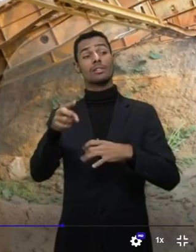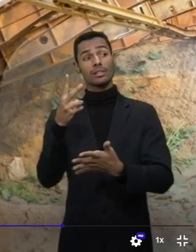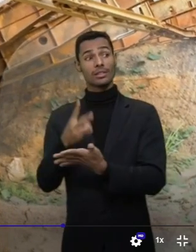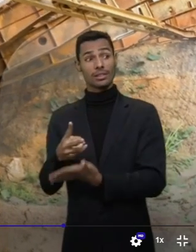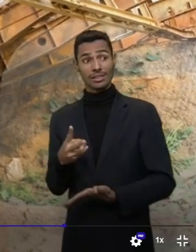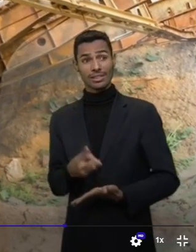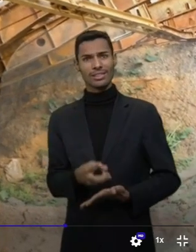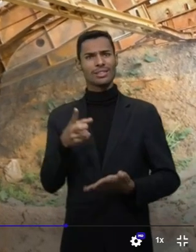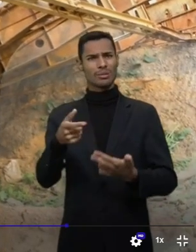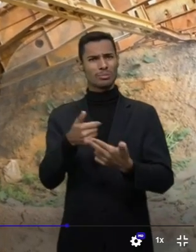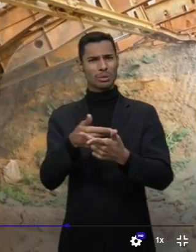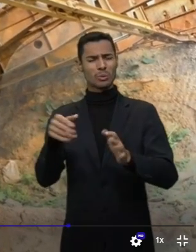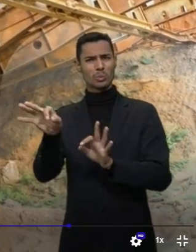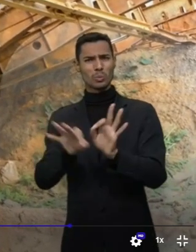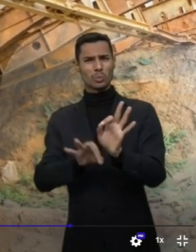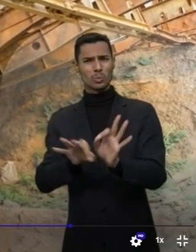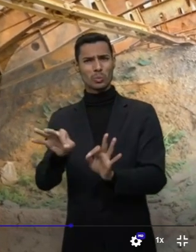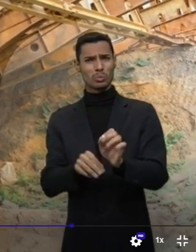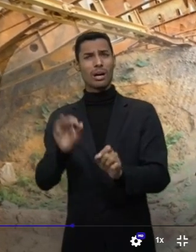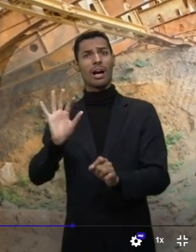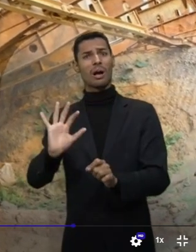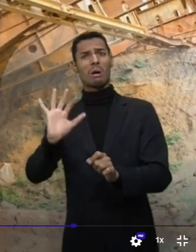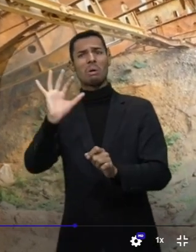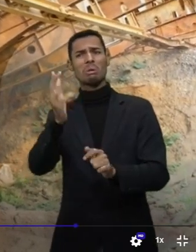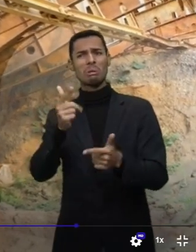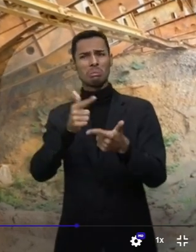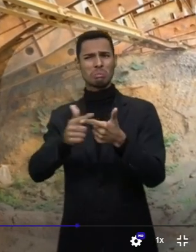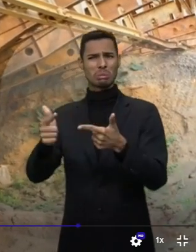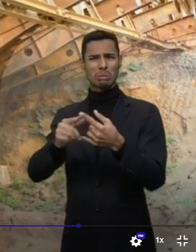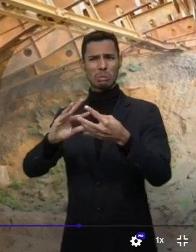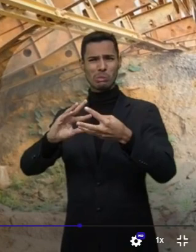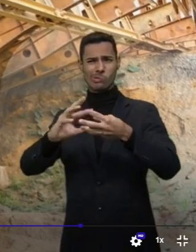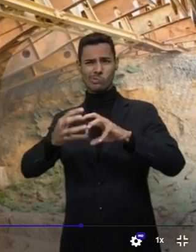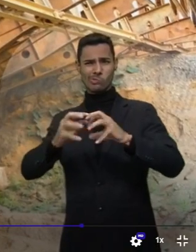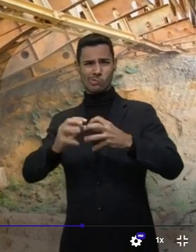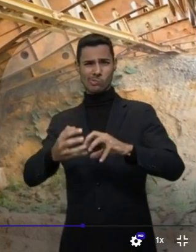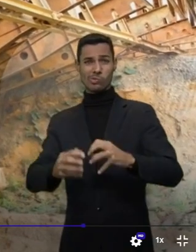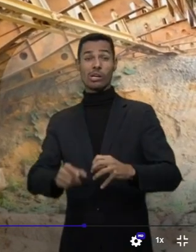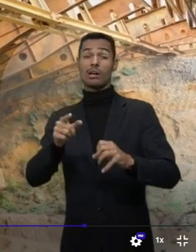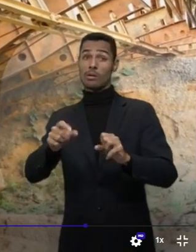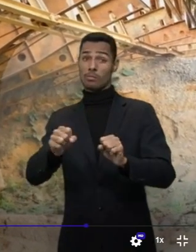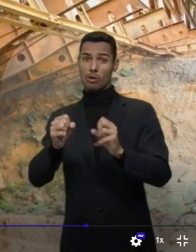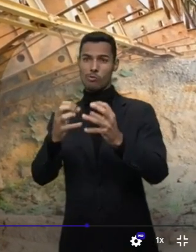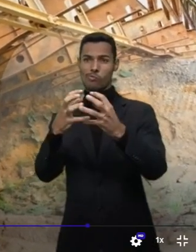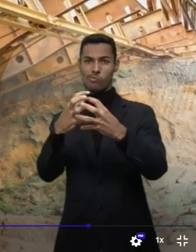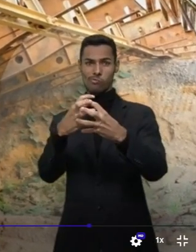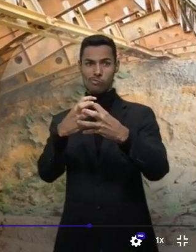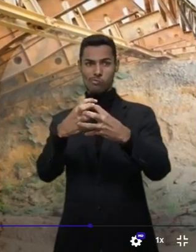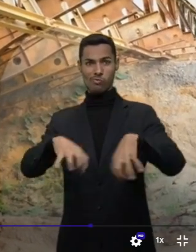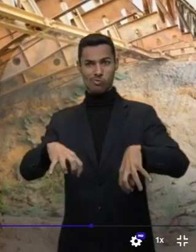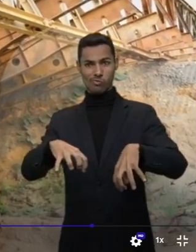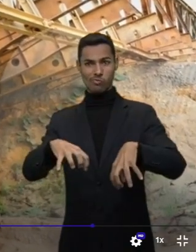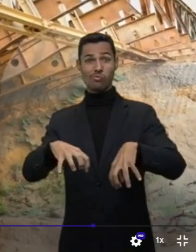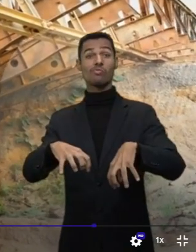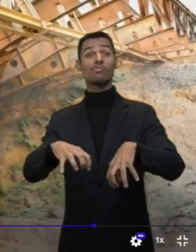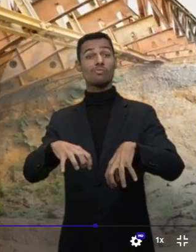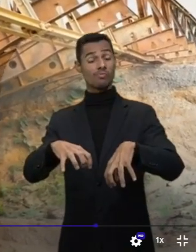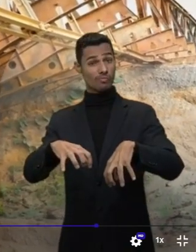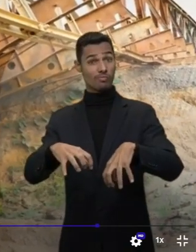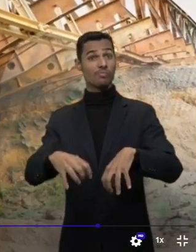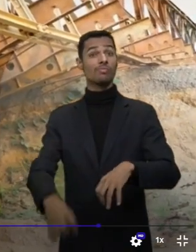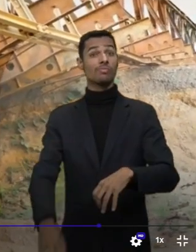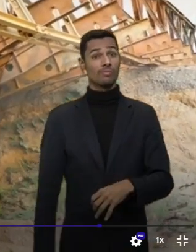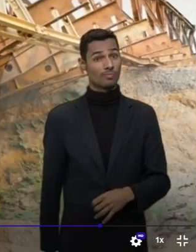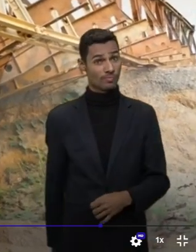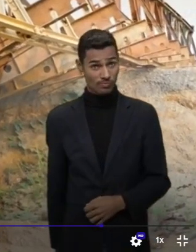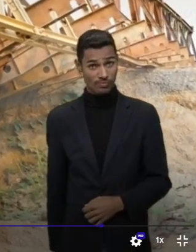do material estrutural, causando deformações plásticas que podem levar a fissuras e, inclusive, ao completo colapso